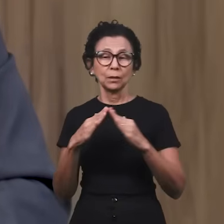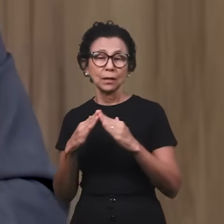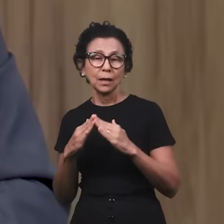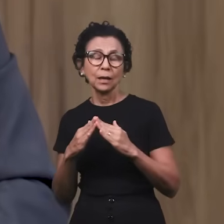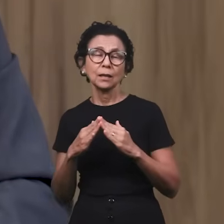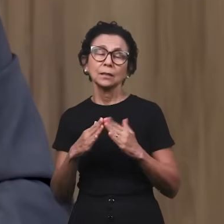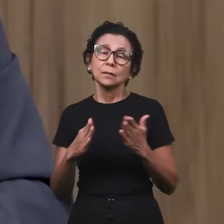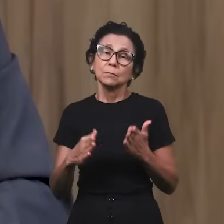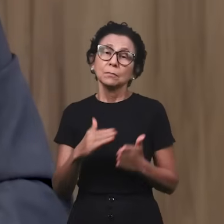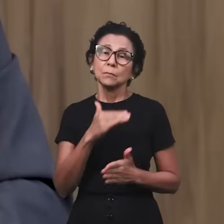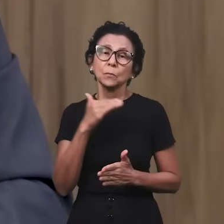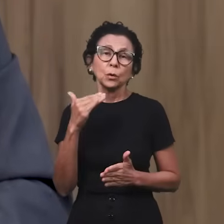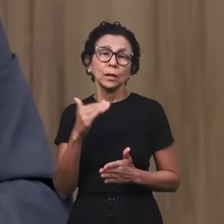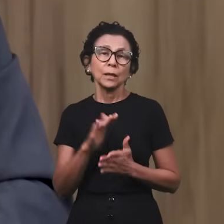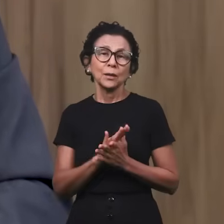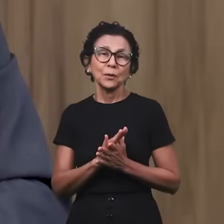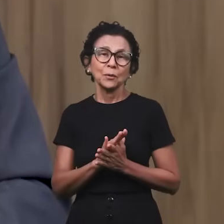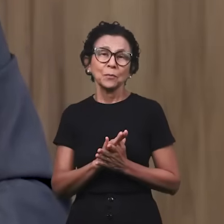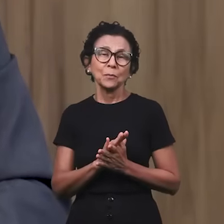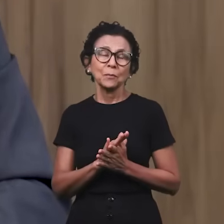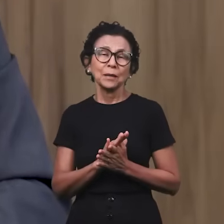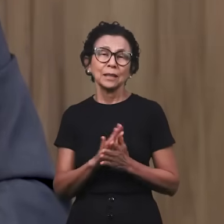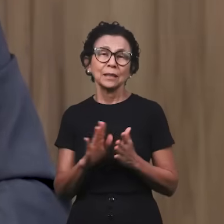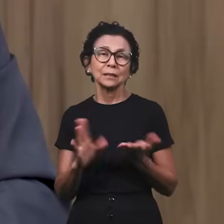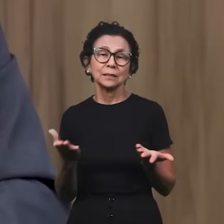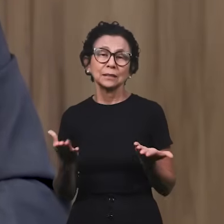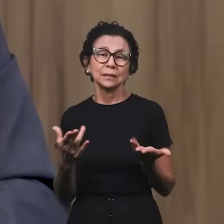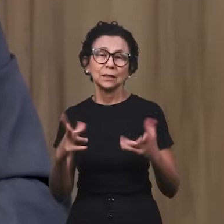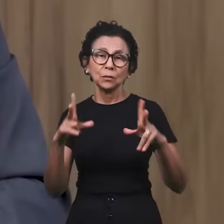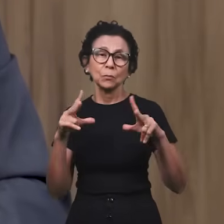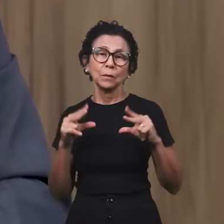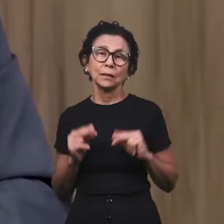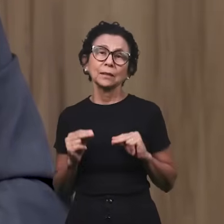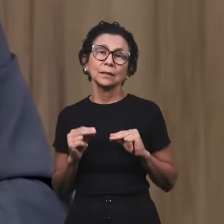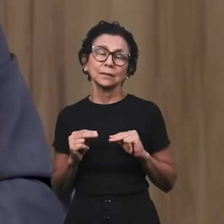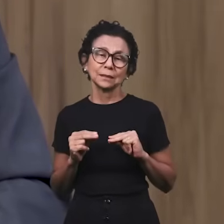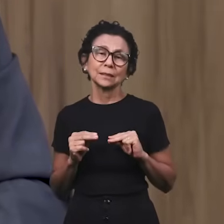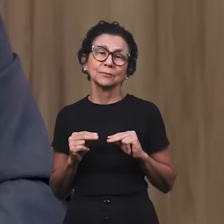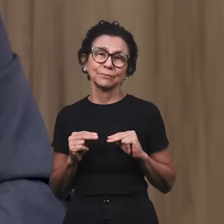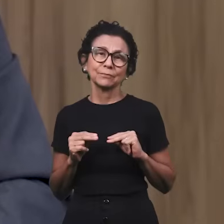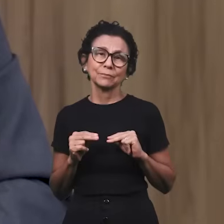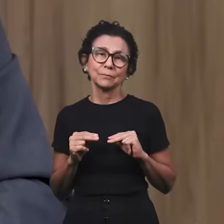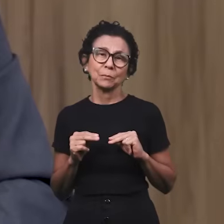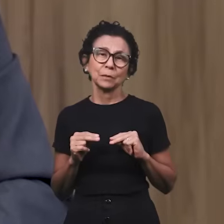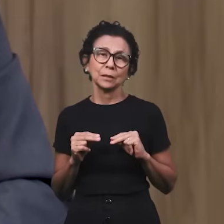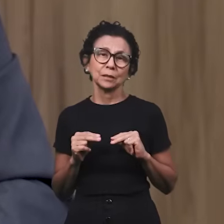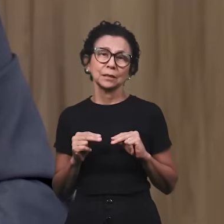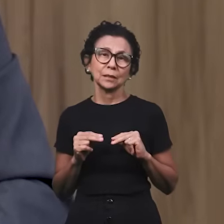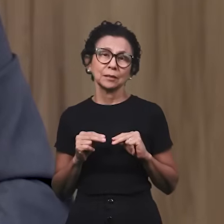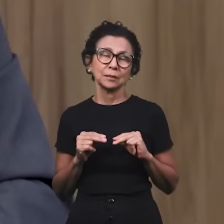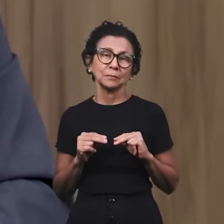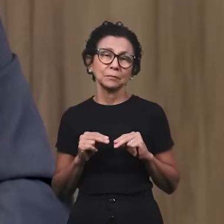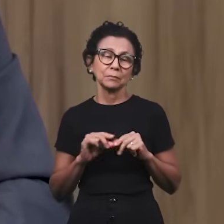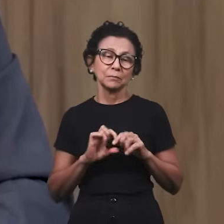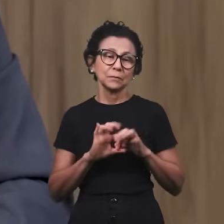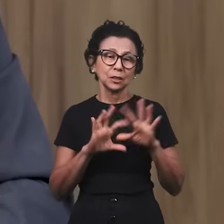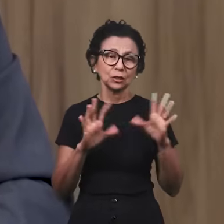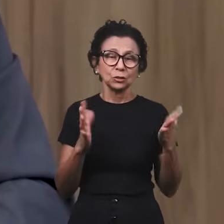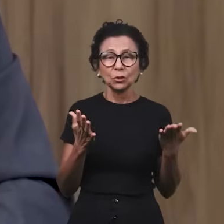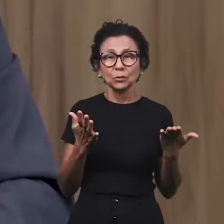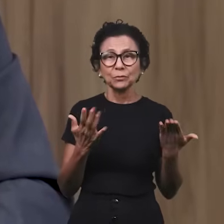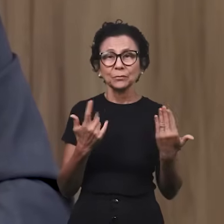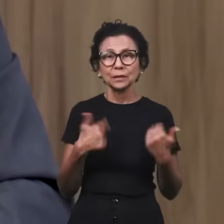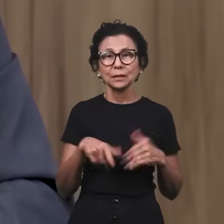Mas ela partiu e deixou uma herança, que foi essa herança a gente conhecer o Senhor, né?